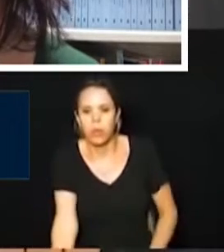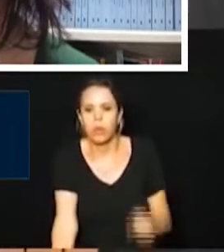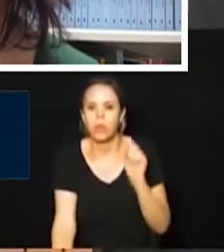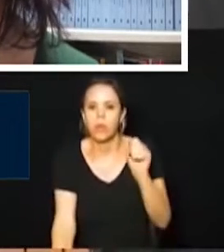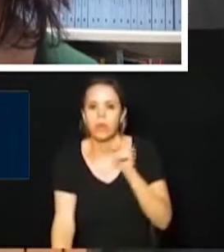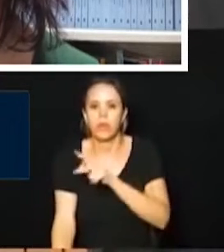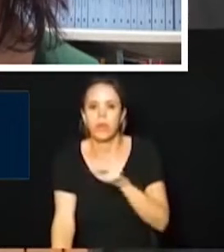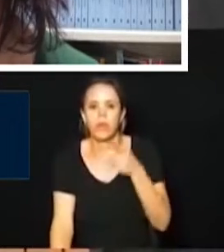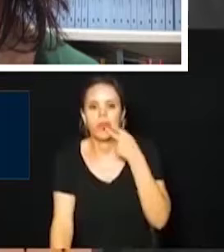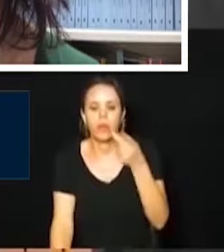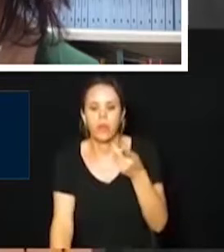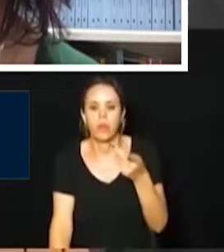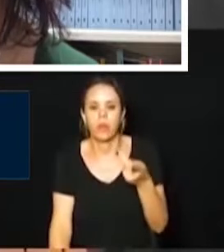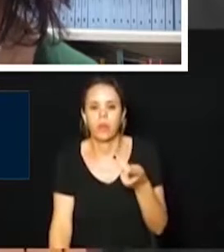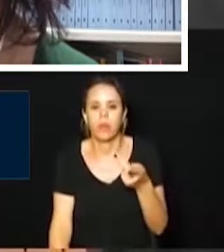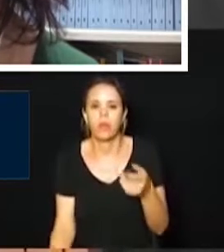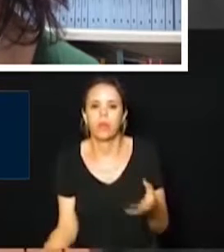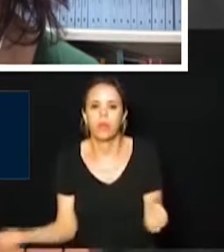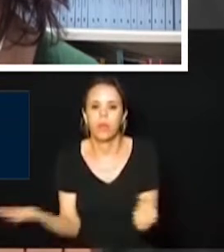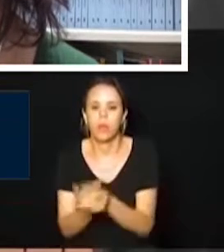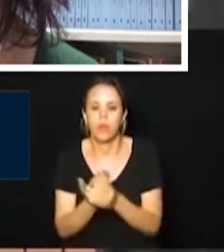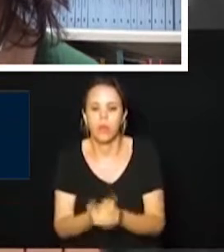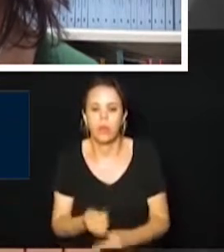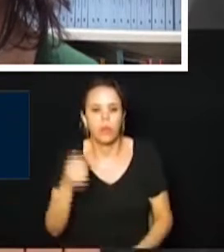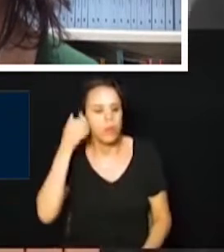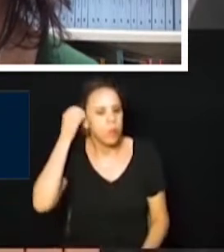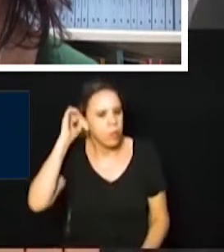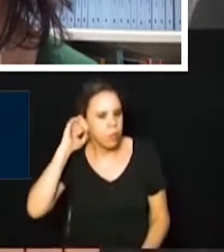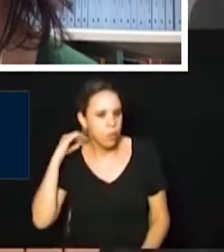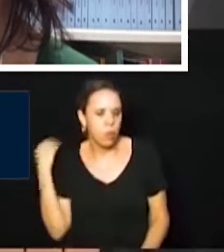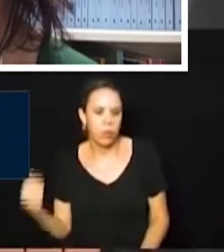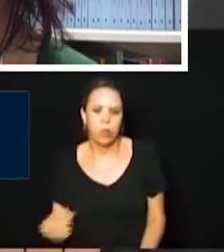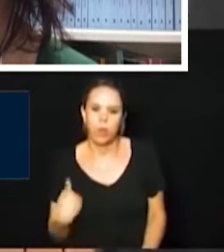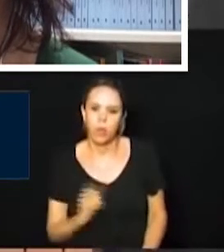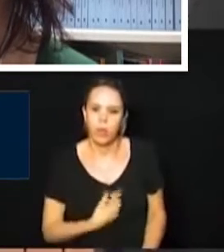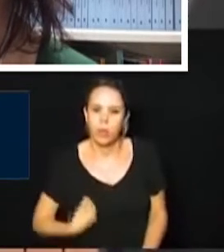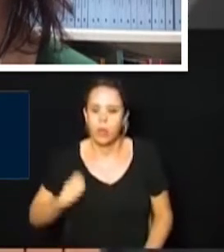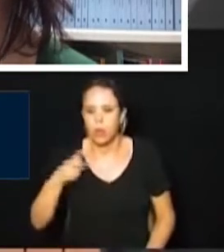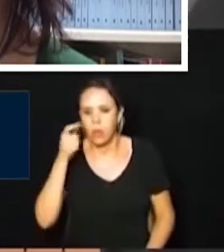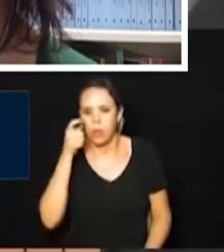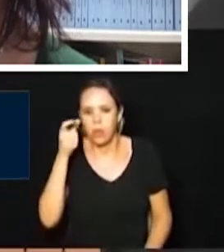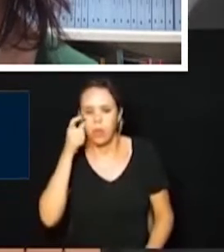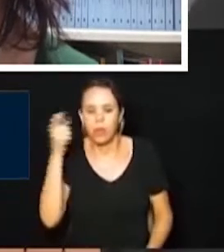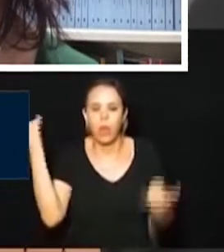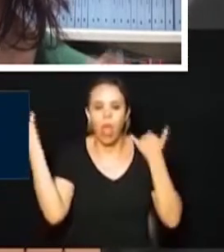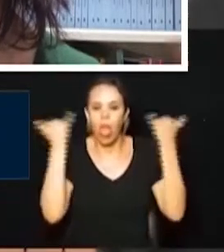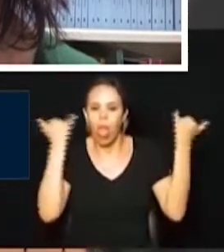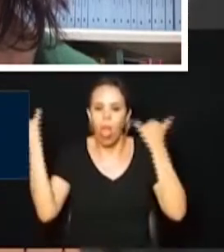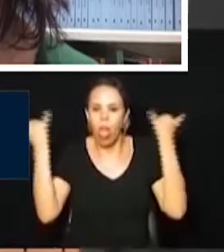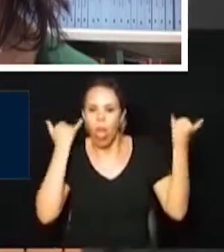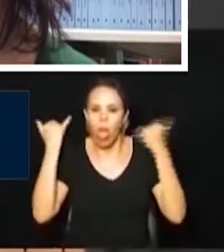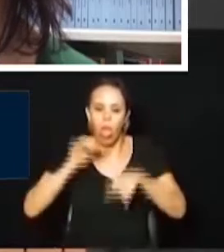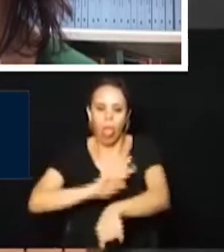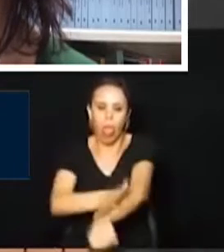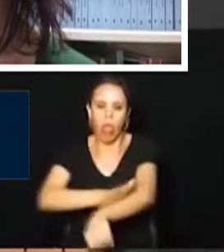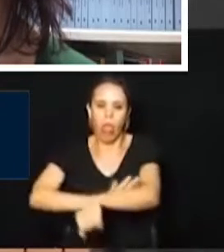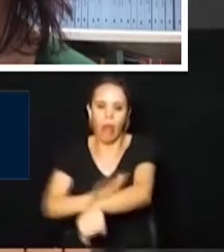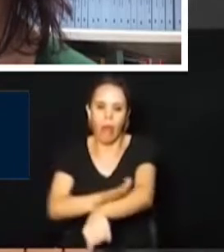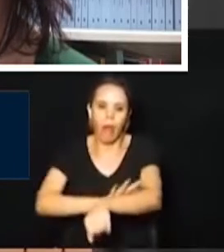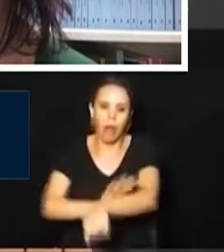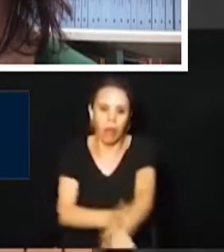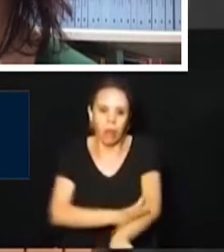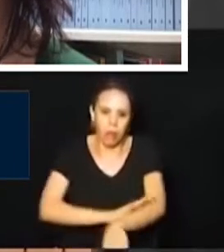é defensora ela e o grupo dela é defensor daquela da instalação da escola cívico-militar que aconteceu em